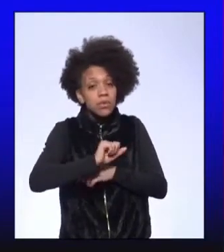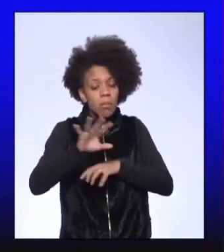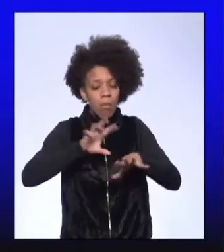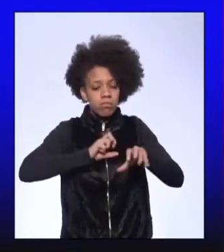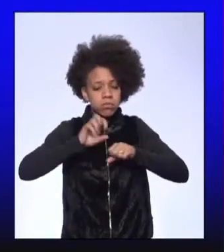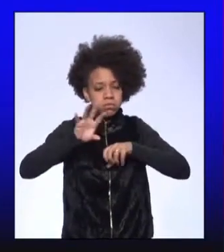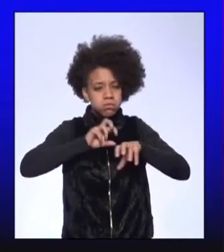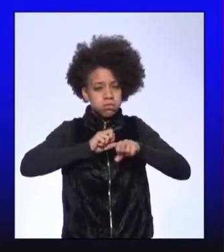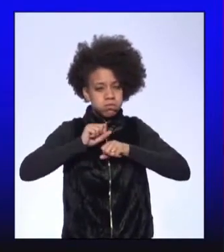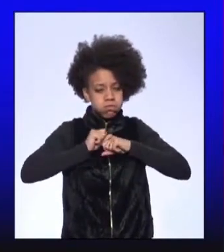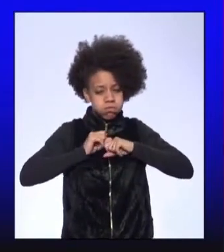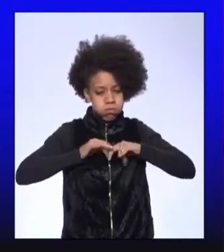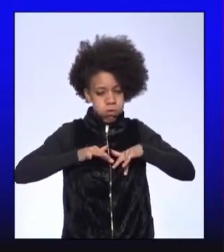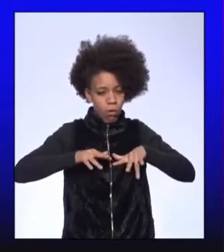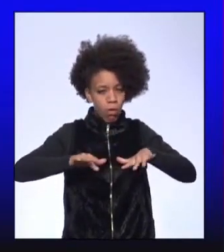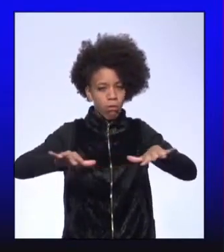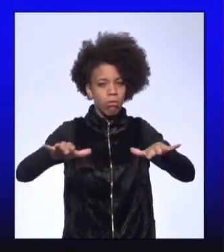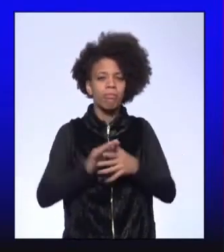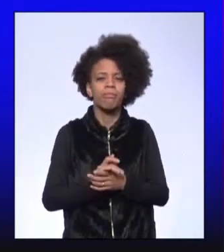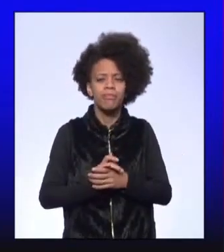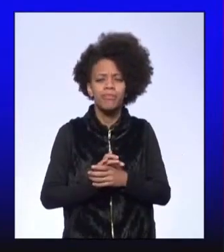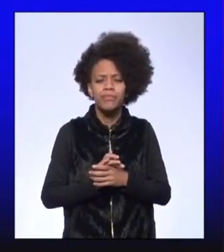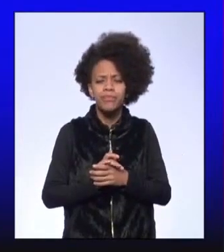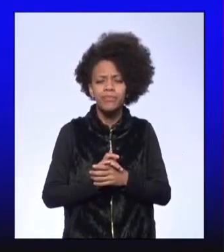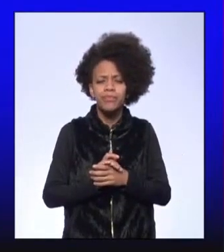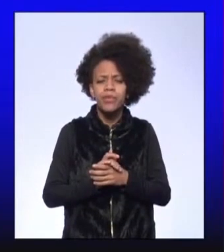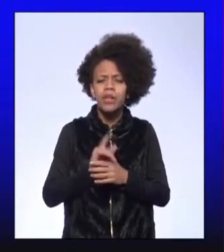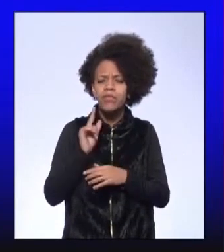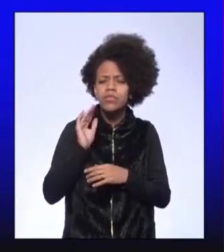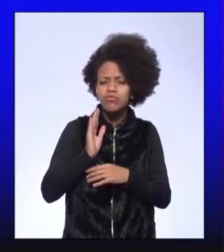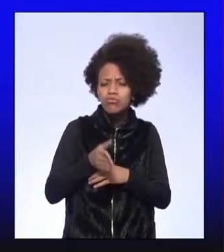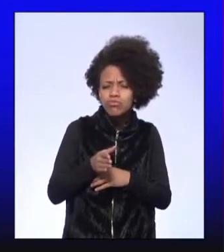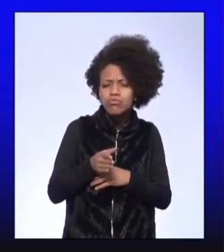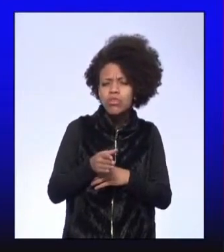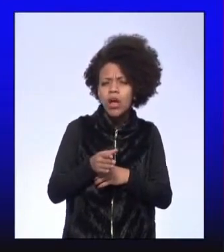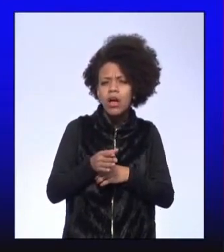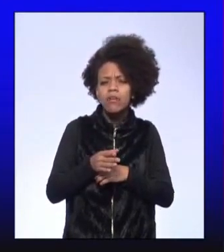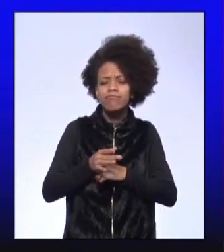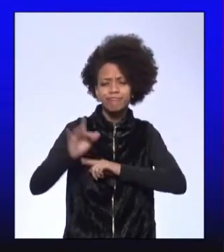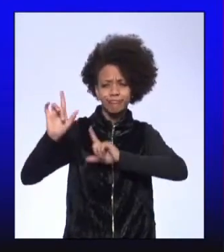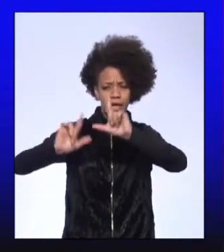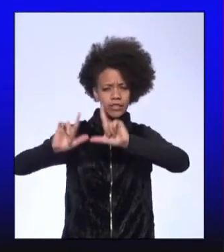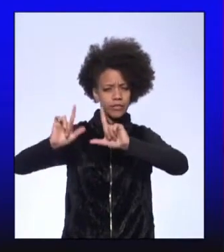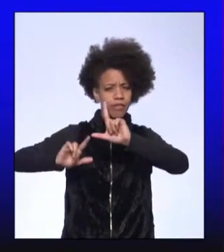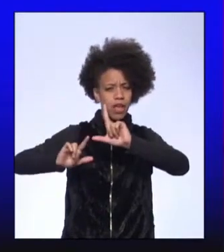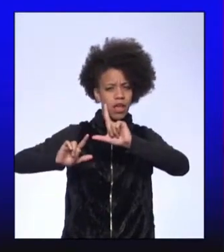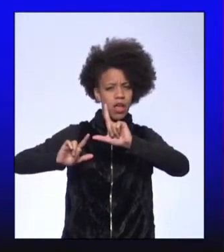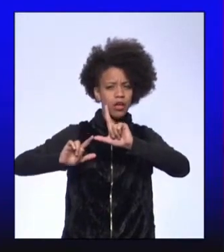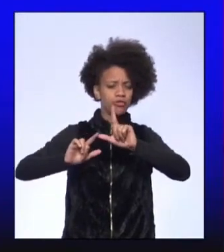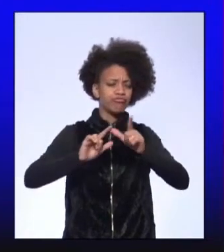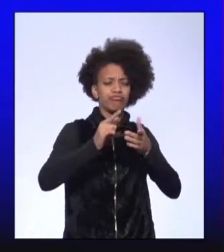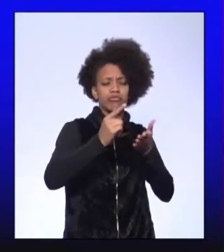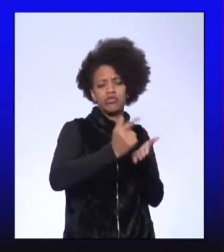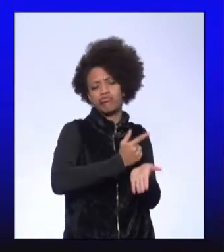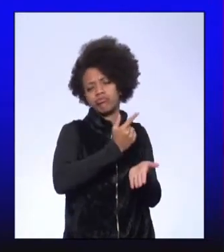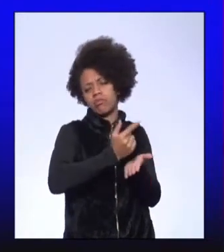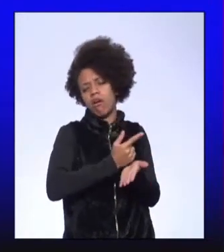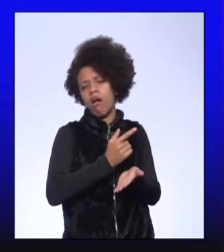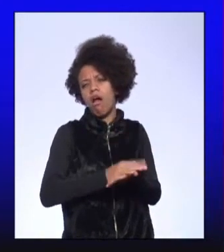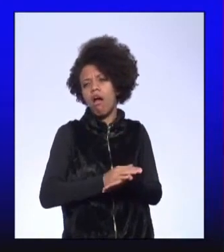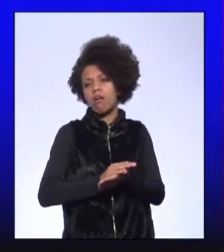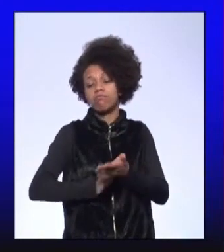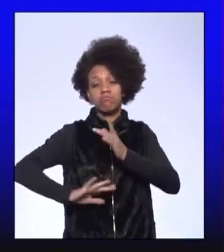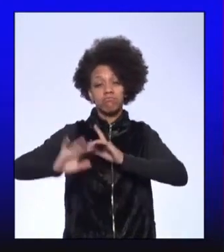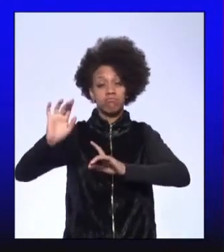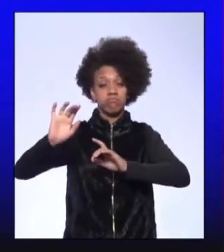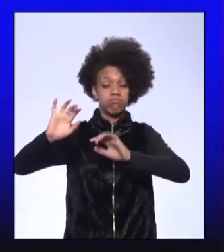transmissão desse vírus. Vocês já foram, vamos dizer, inundados aí na televisão, nos jornais, etc., pelas